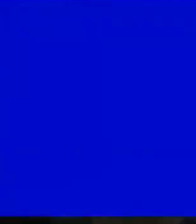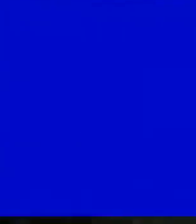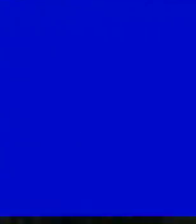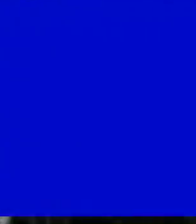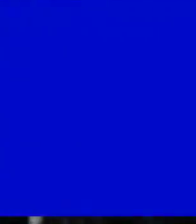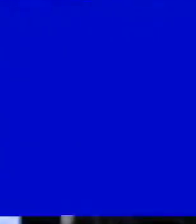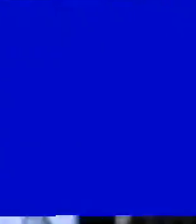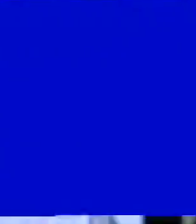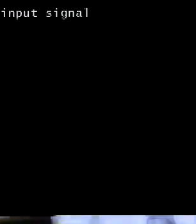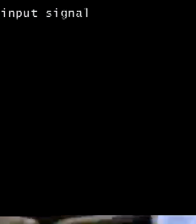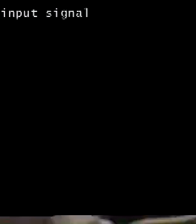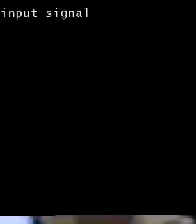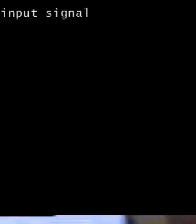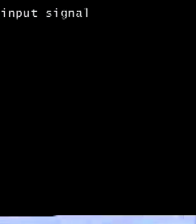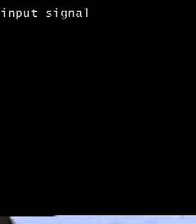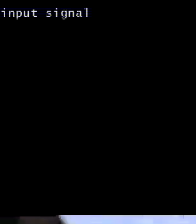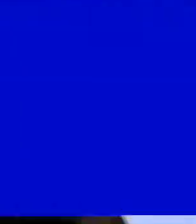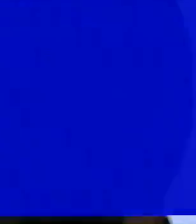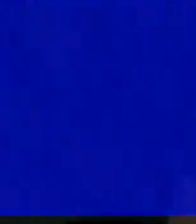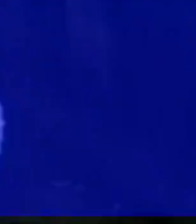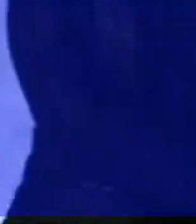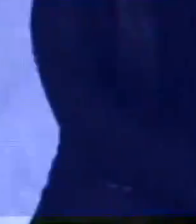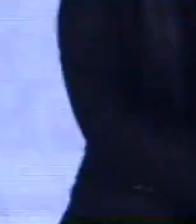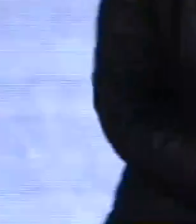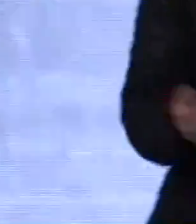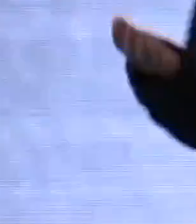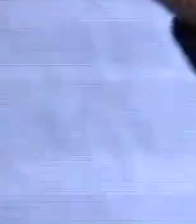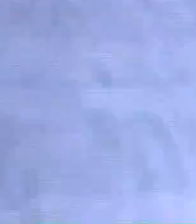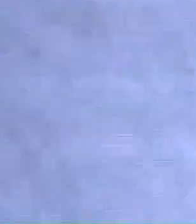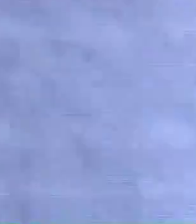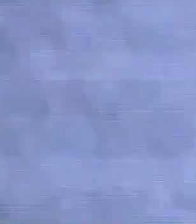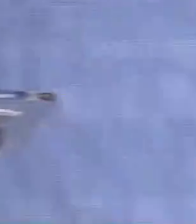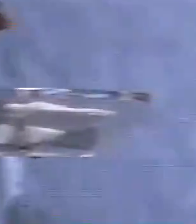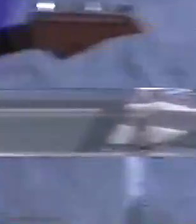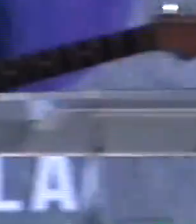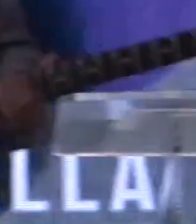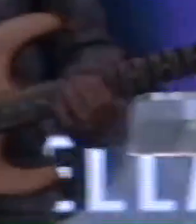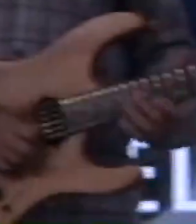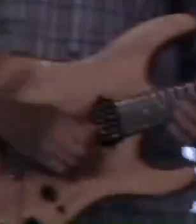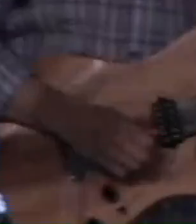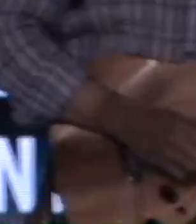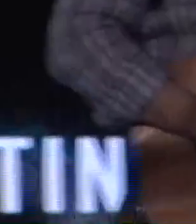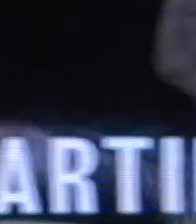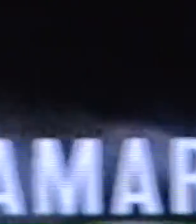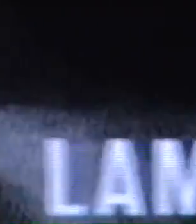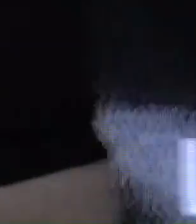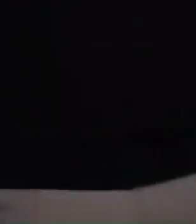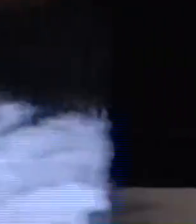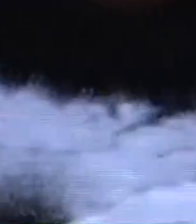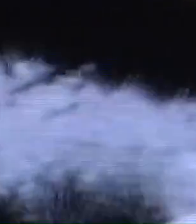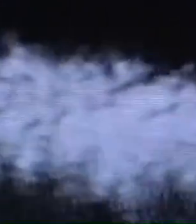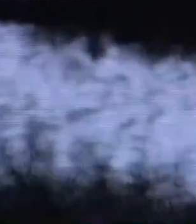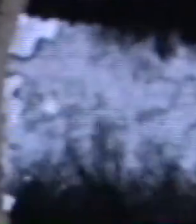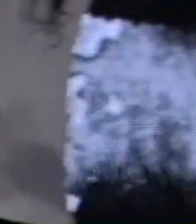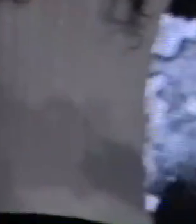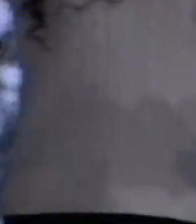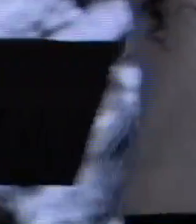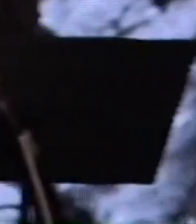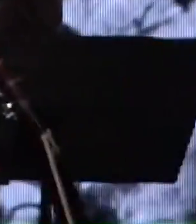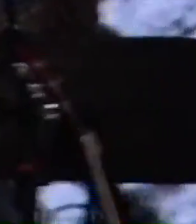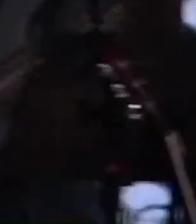Levante a mão para o céu assim, num sinal de estar recebendo. Senhor, eu quero declarar para a vida dos meus